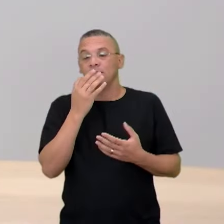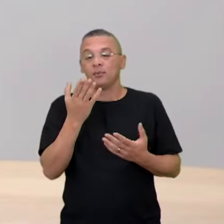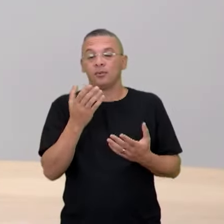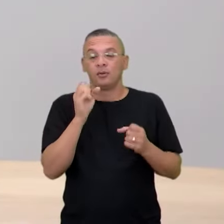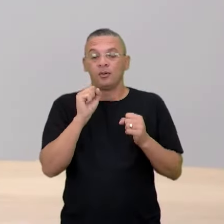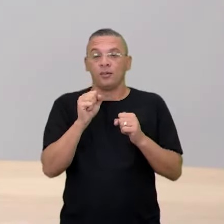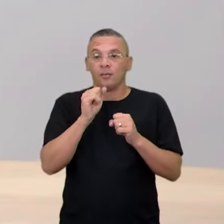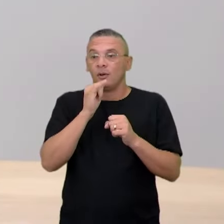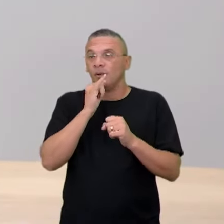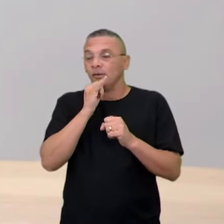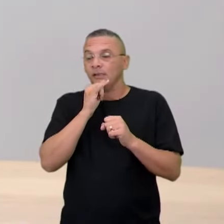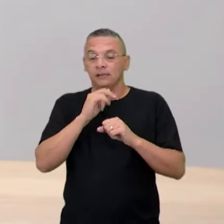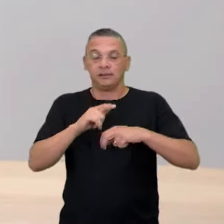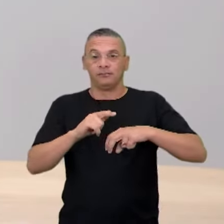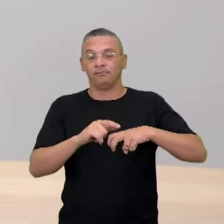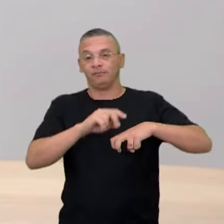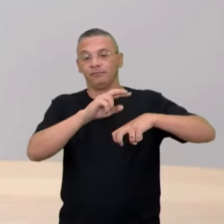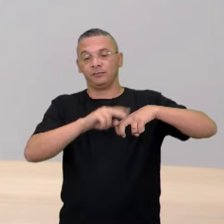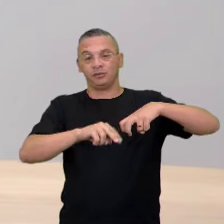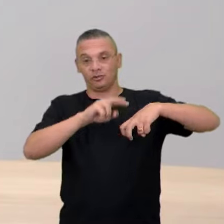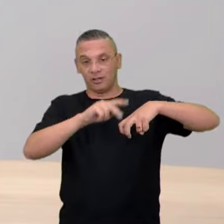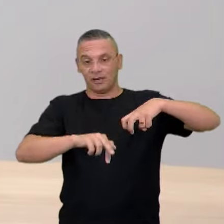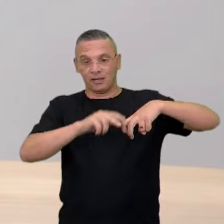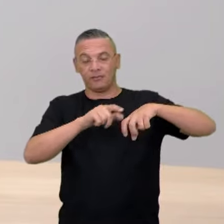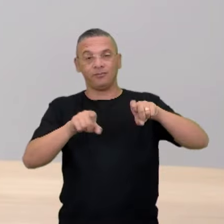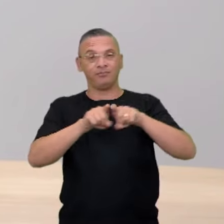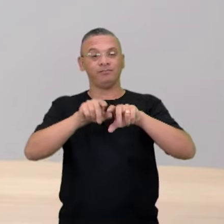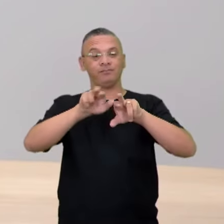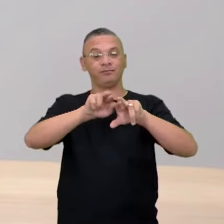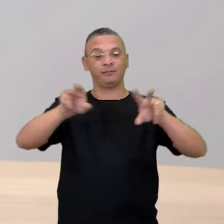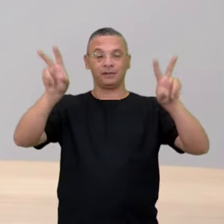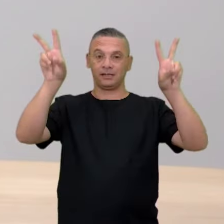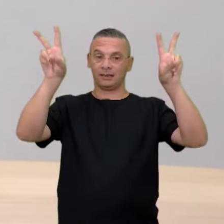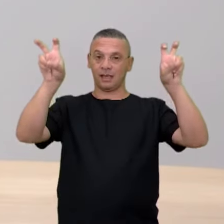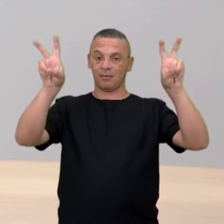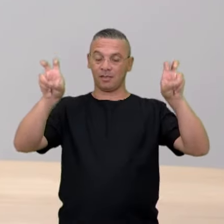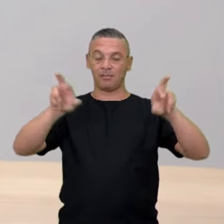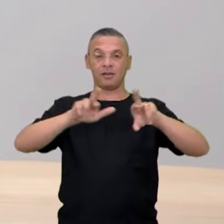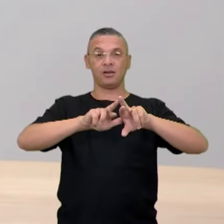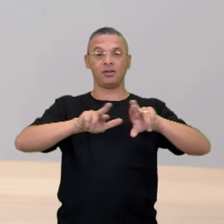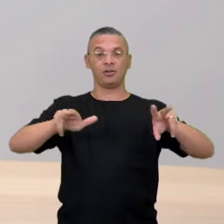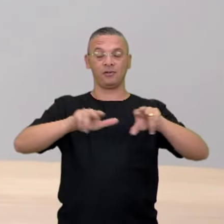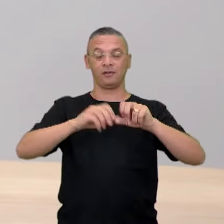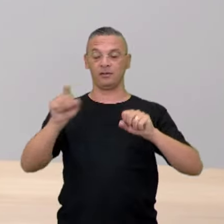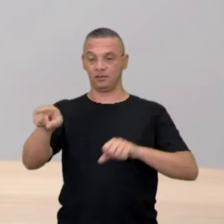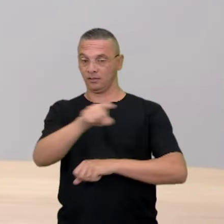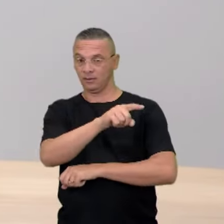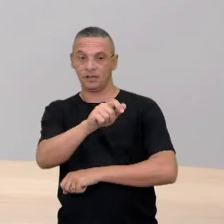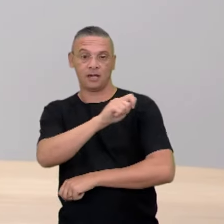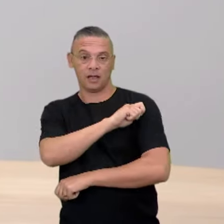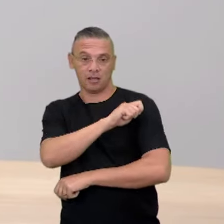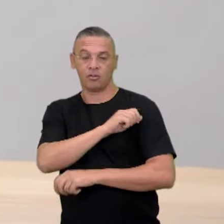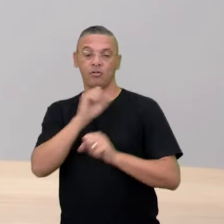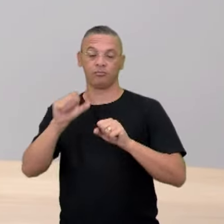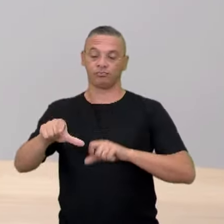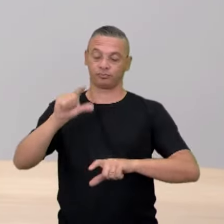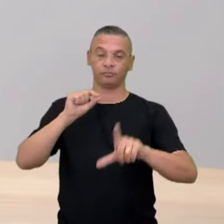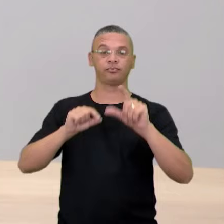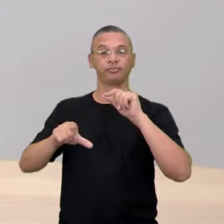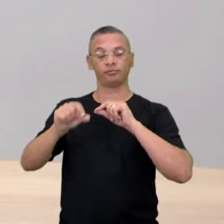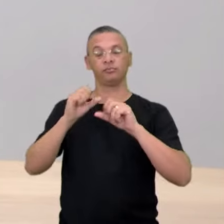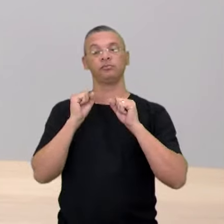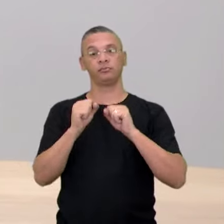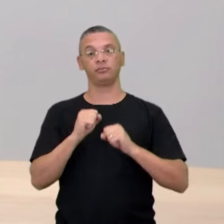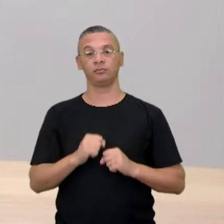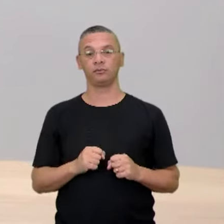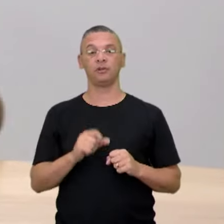questão de gênero, né? Então, são temas aí diversos que o estudante pode escolher E